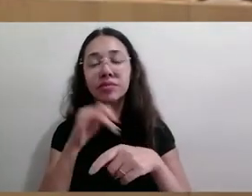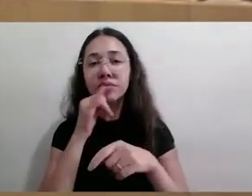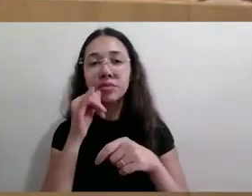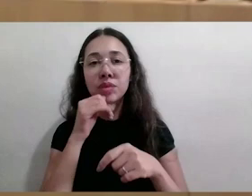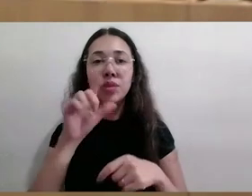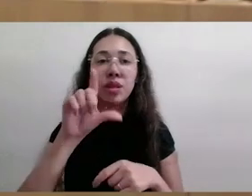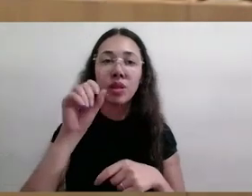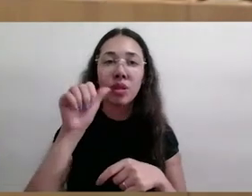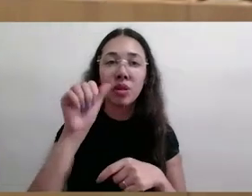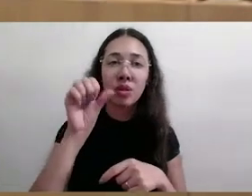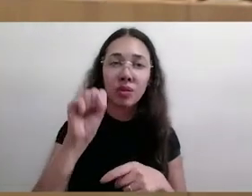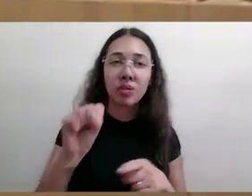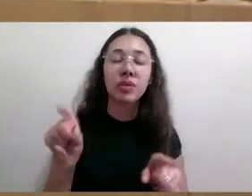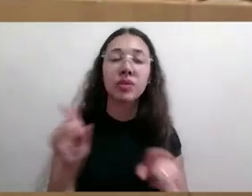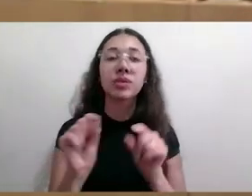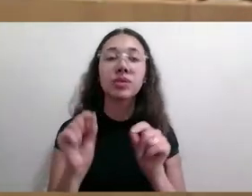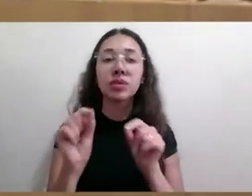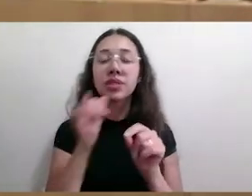de levar em conta